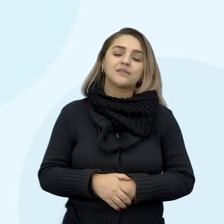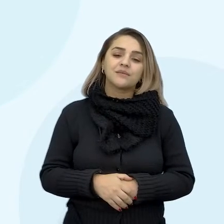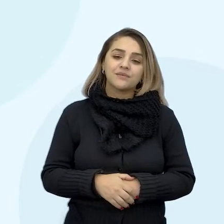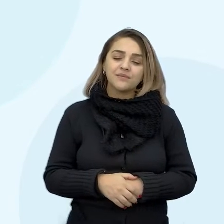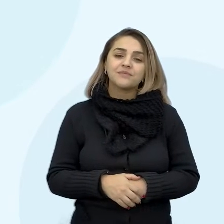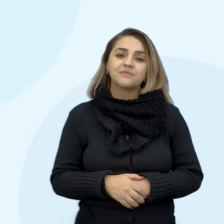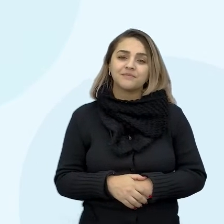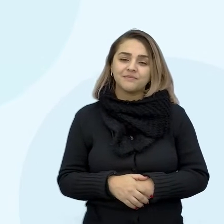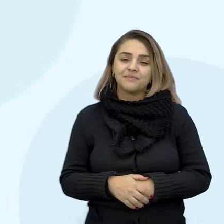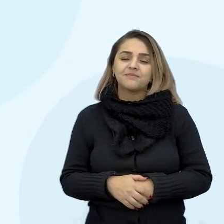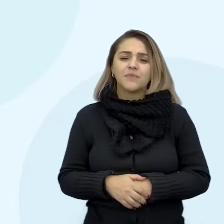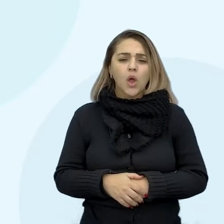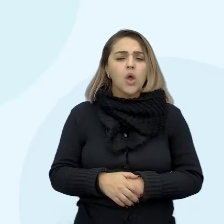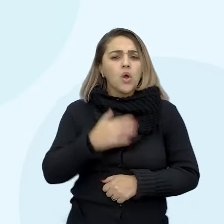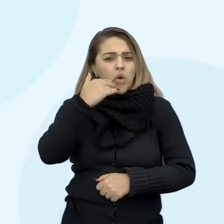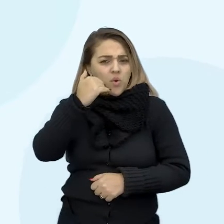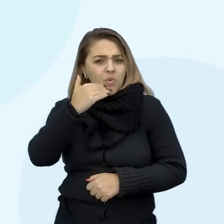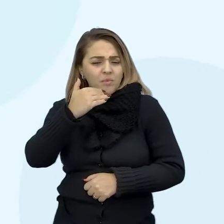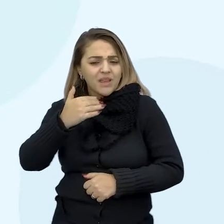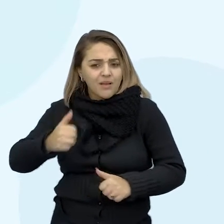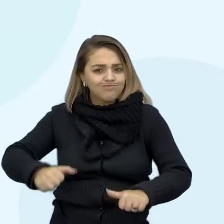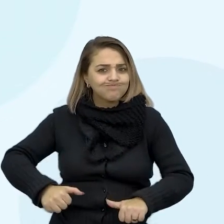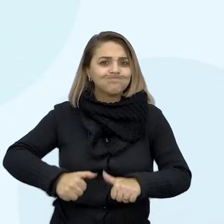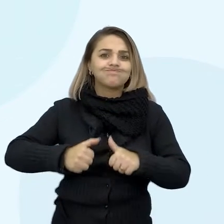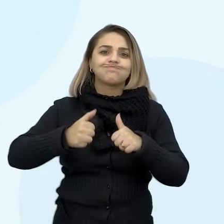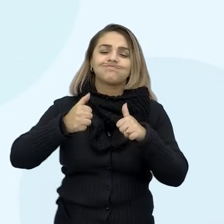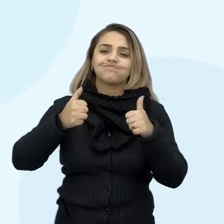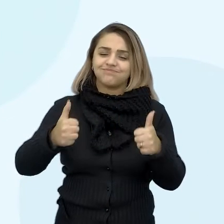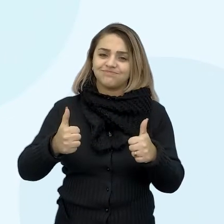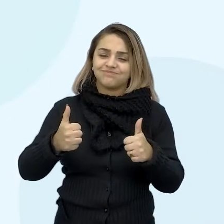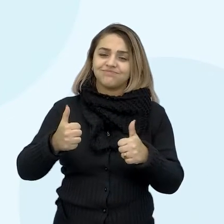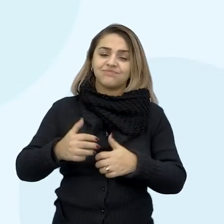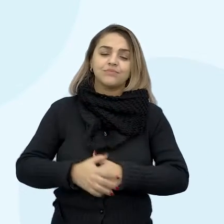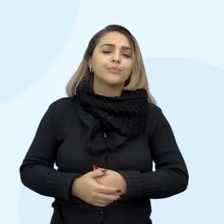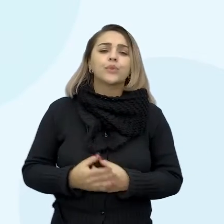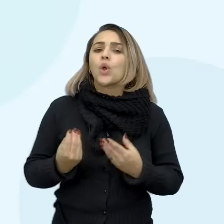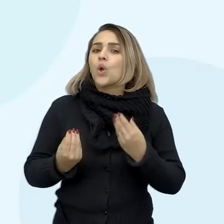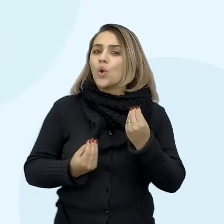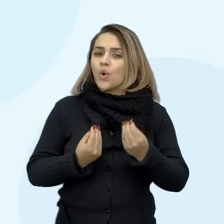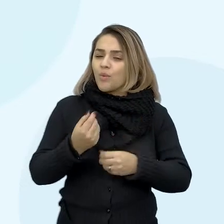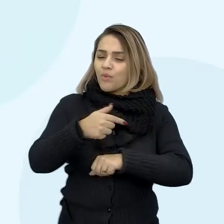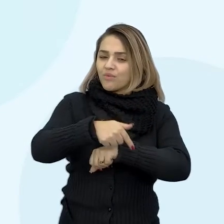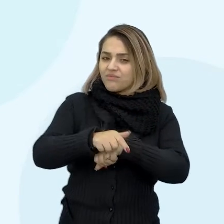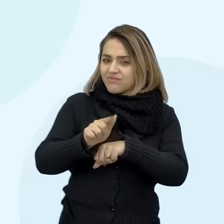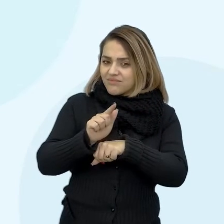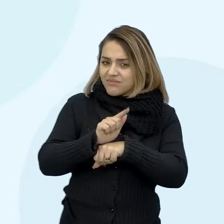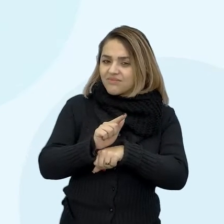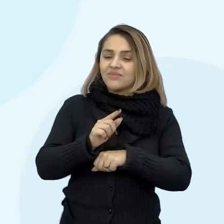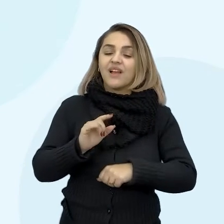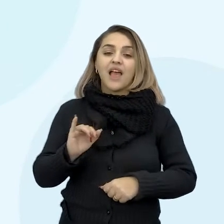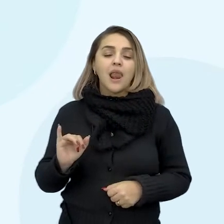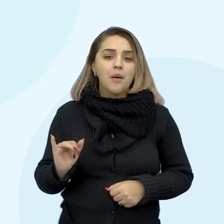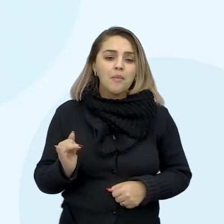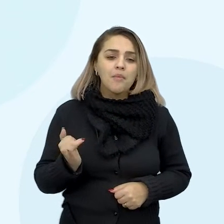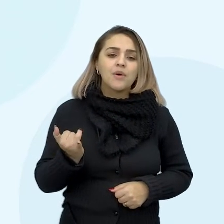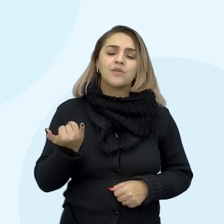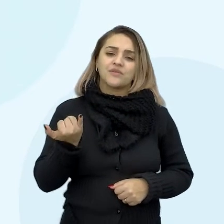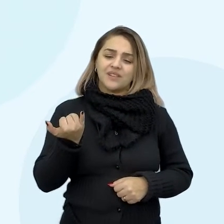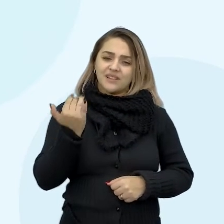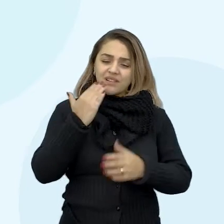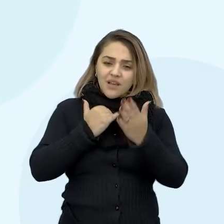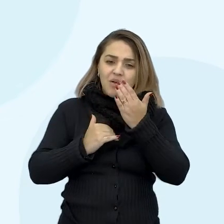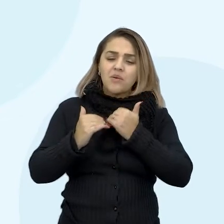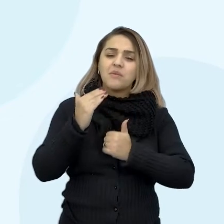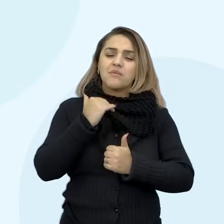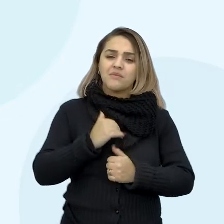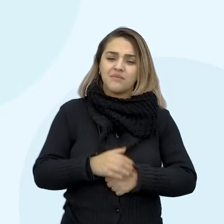salva. Como que funciona essa ONG, prof? Ela faz o aproveitamento de